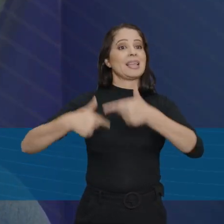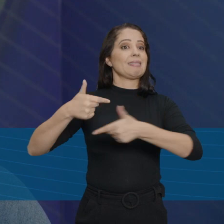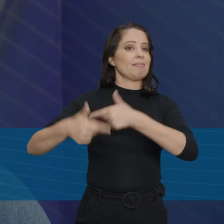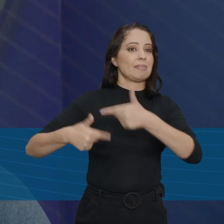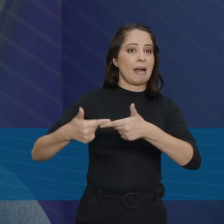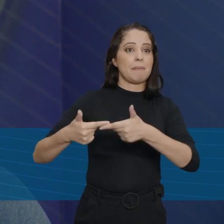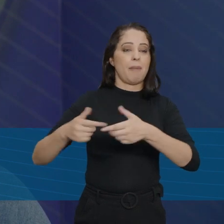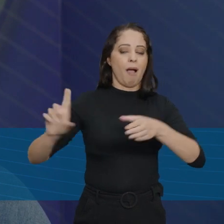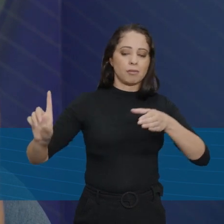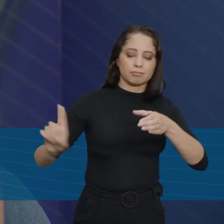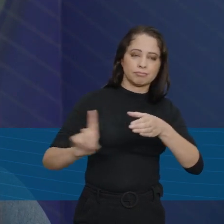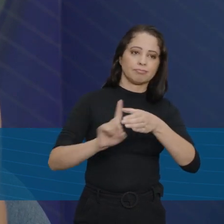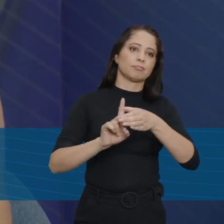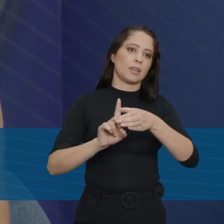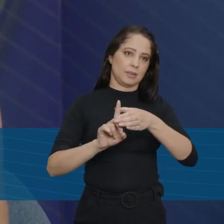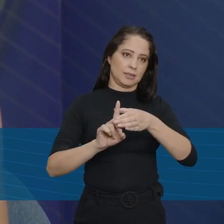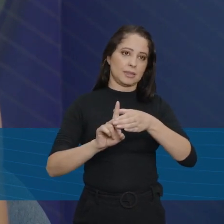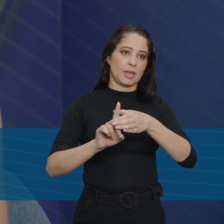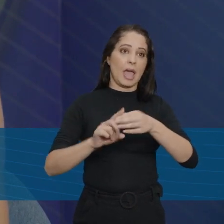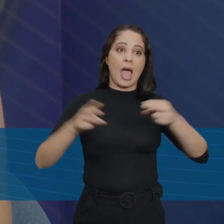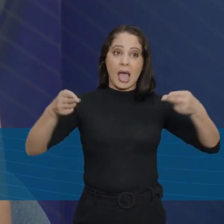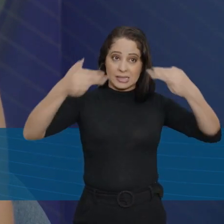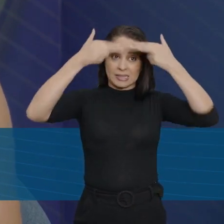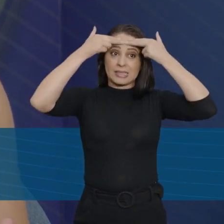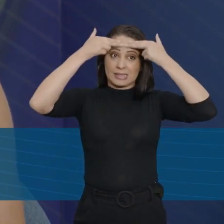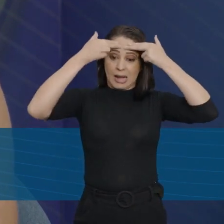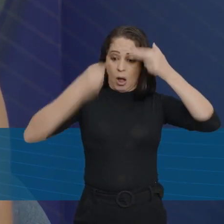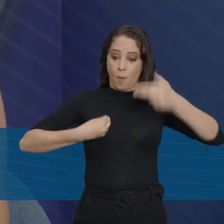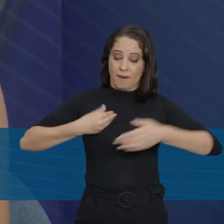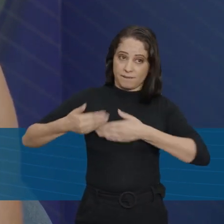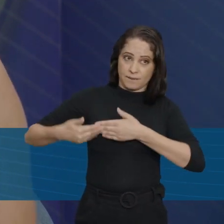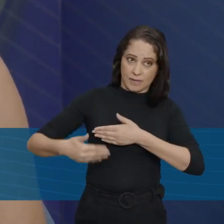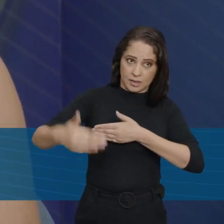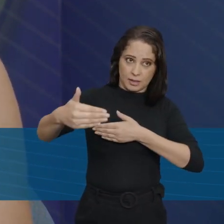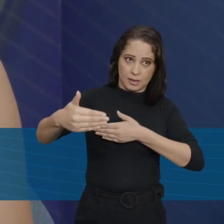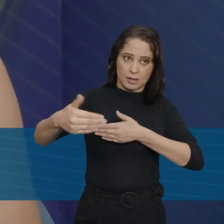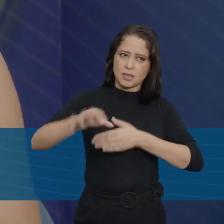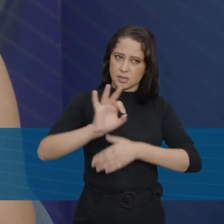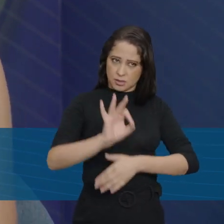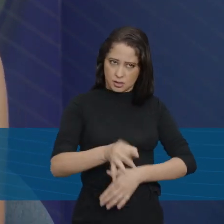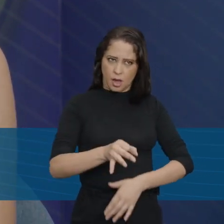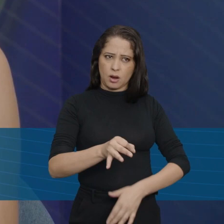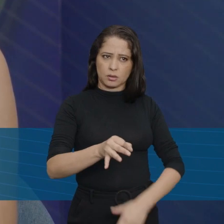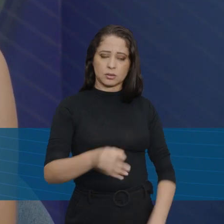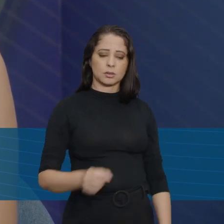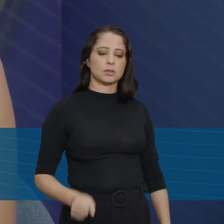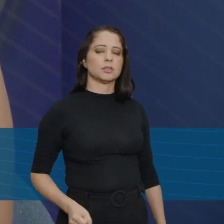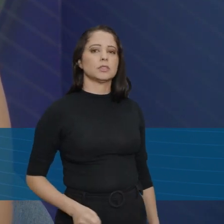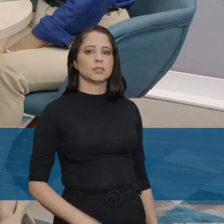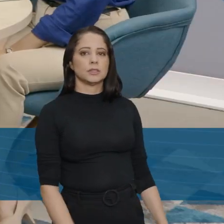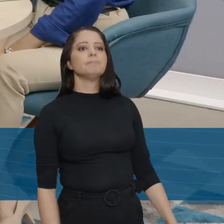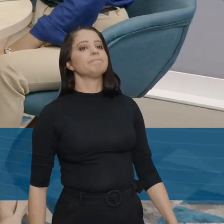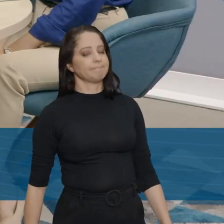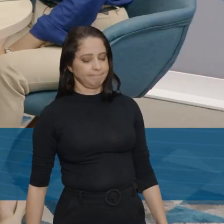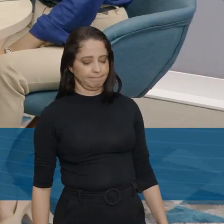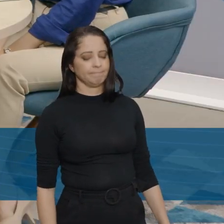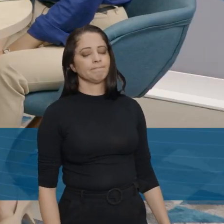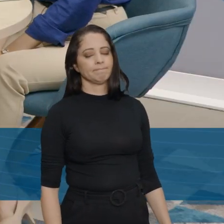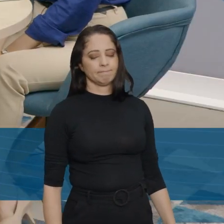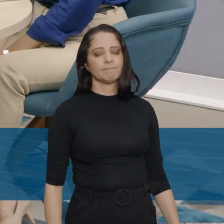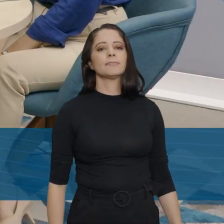trabalho, muitas vezes, a pessoa pode levar esse trauma para o resto da vida, se não tratado, né? Se não validado esse sentimento.